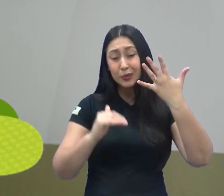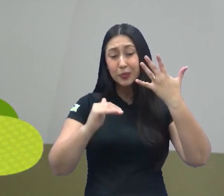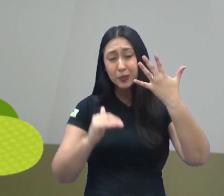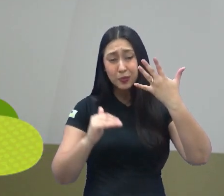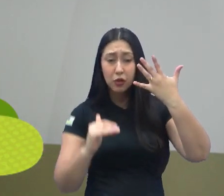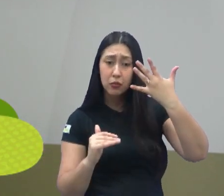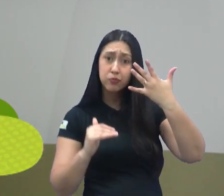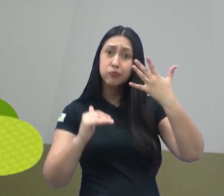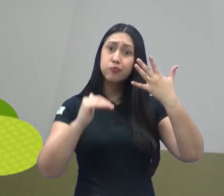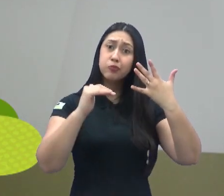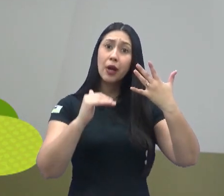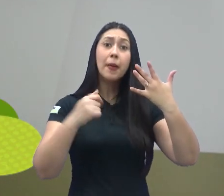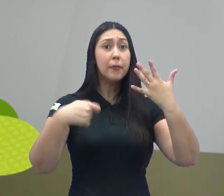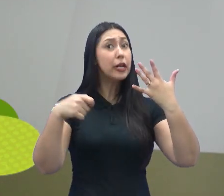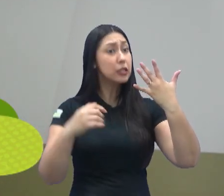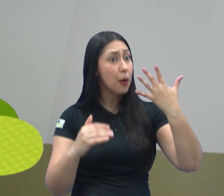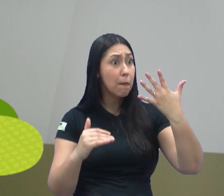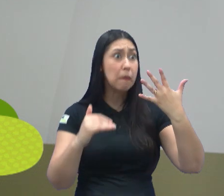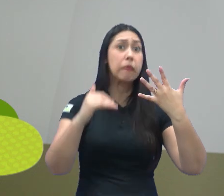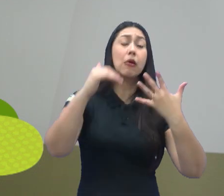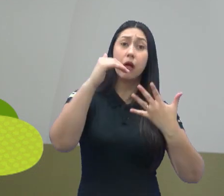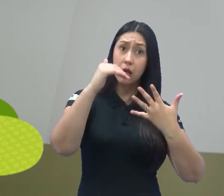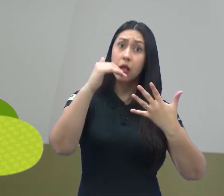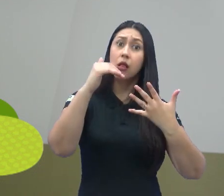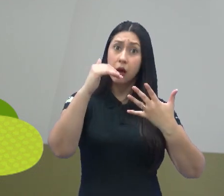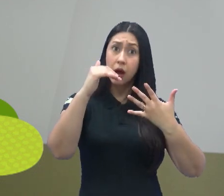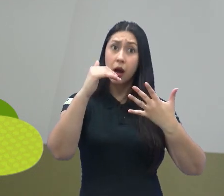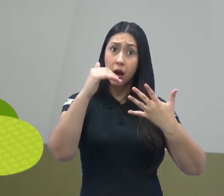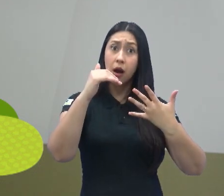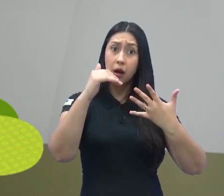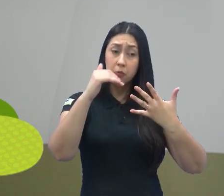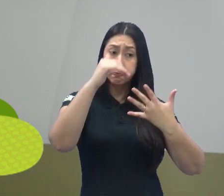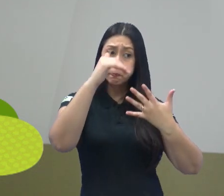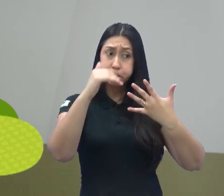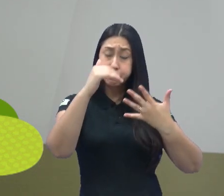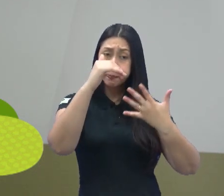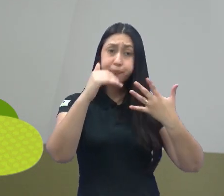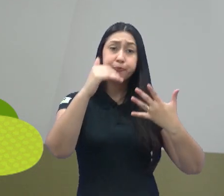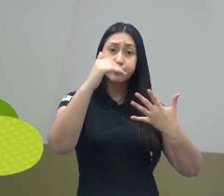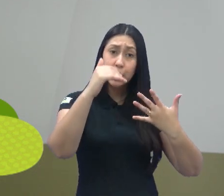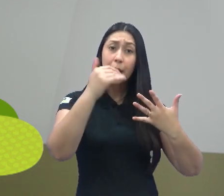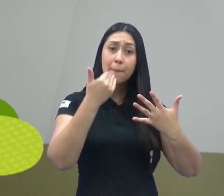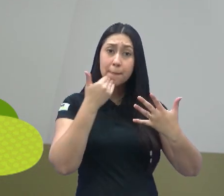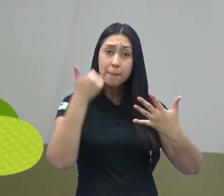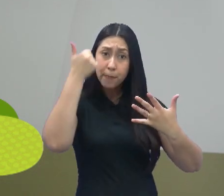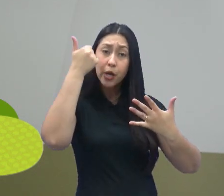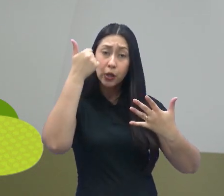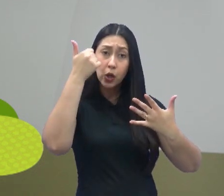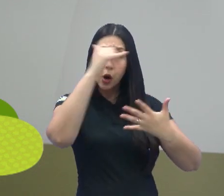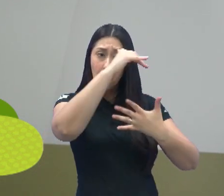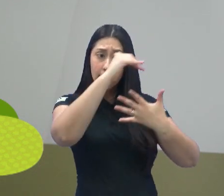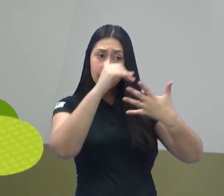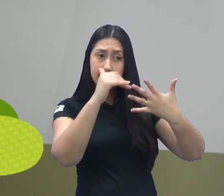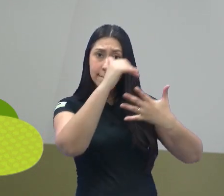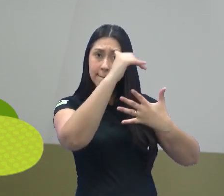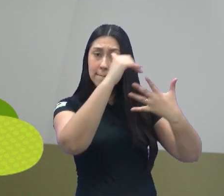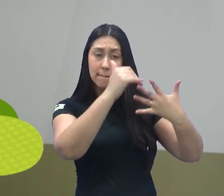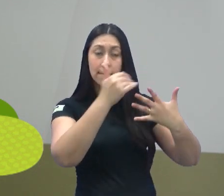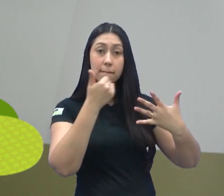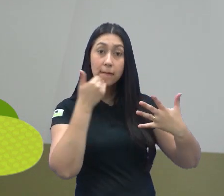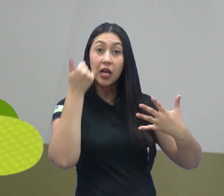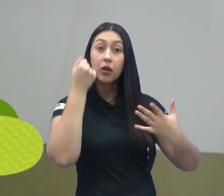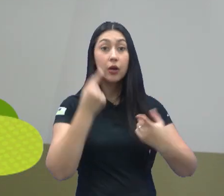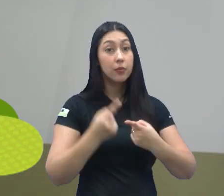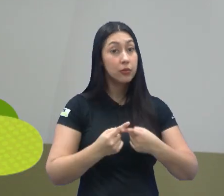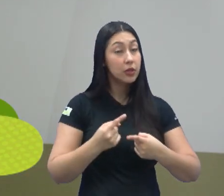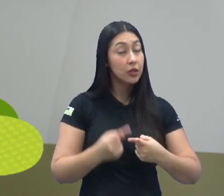posição, tentar subir, colocar novamente na zona ali de playoff, manter o time dentro dessas primeiras posições, porque para